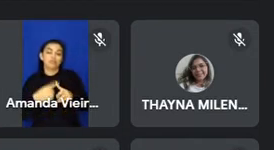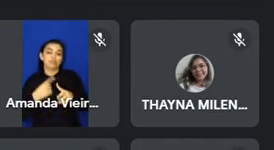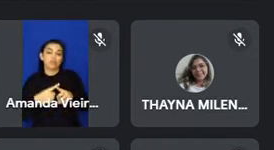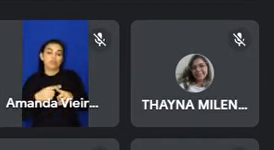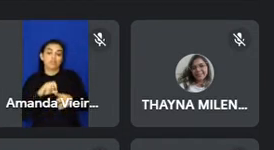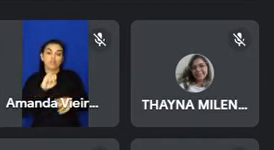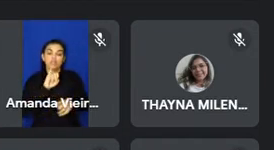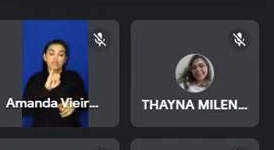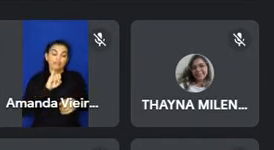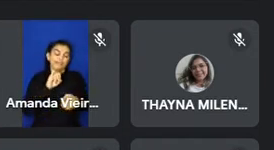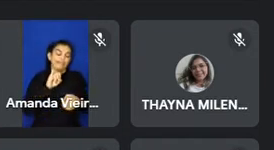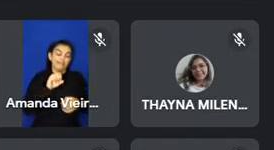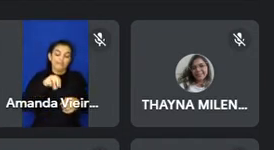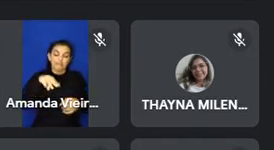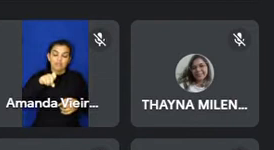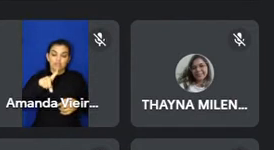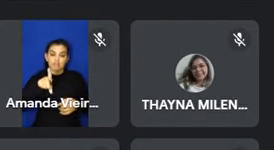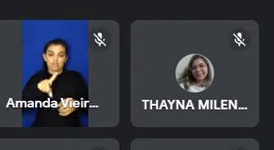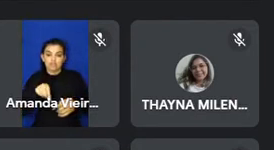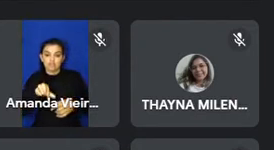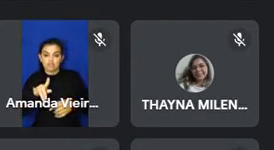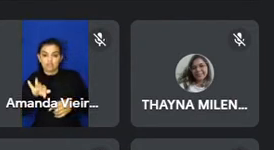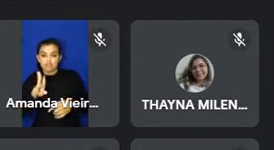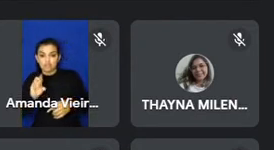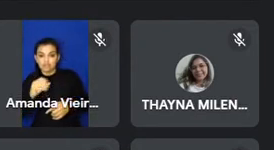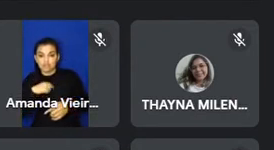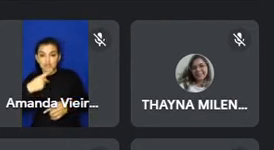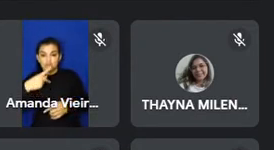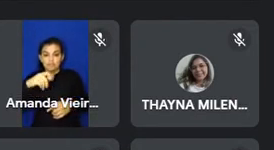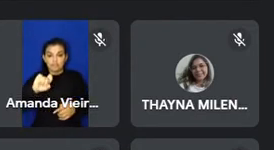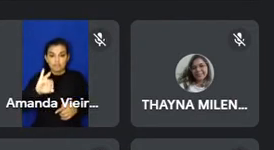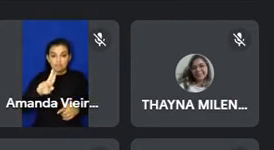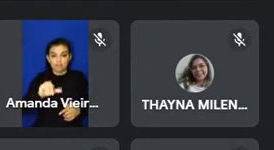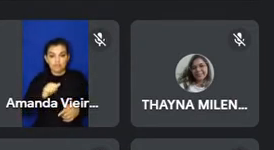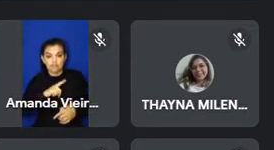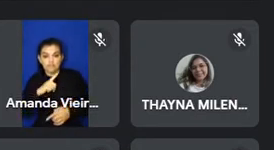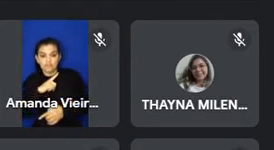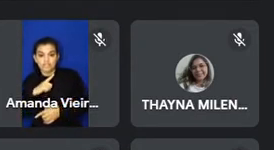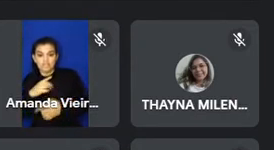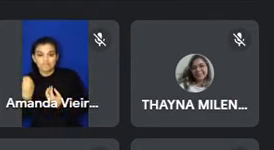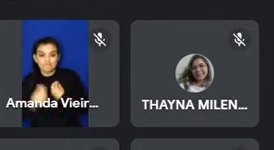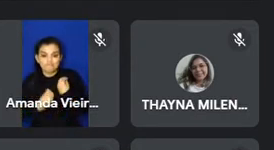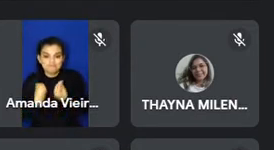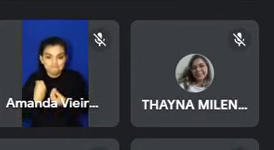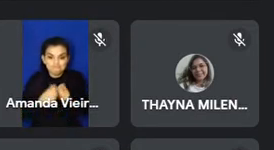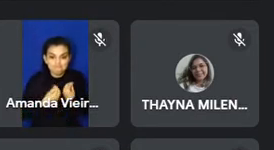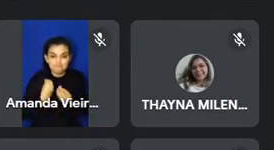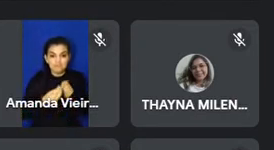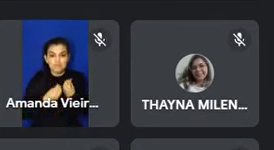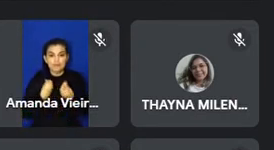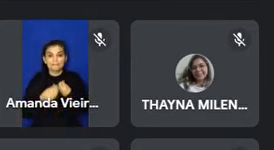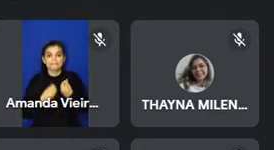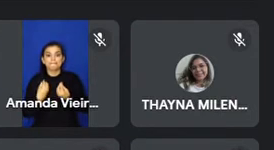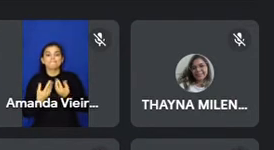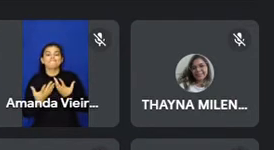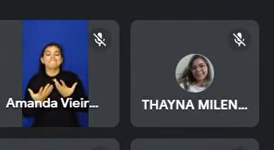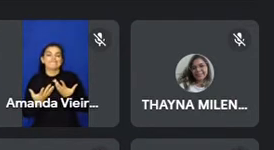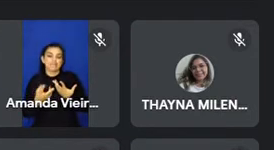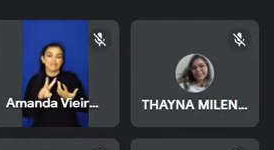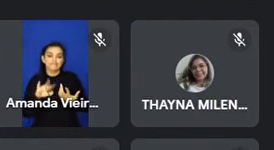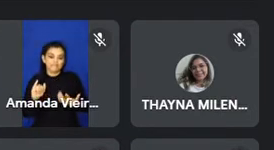passiva, quando esses anticorpos que só foram ativados após a primeira gestação surgirem, eles vão aqui